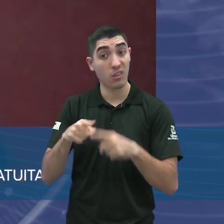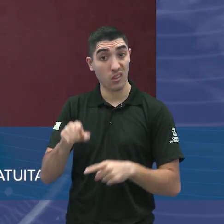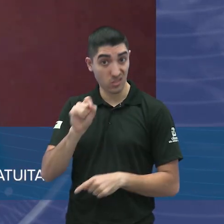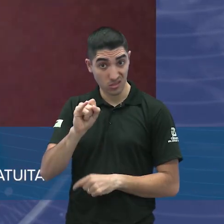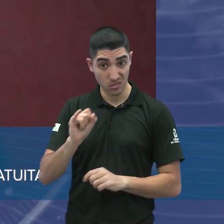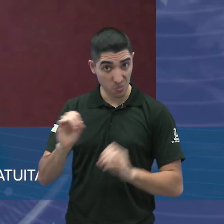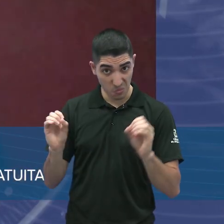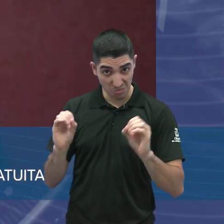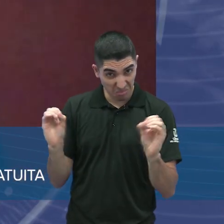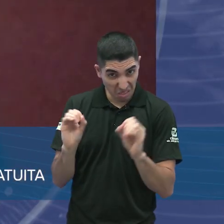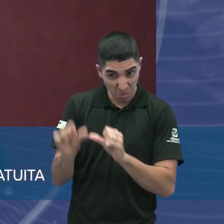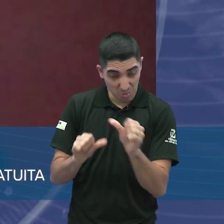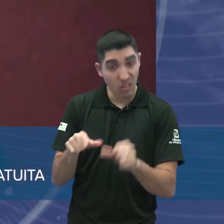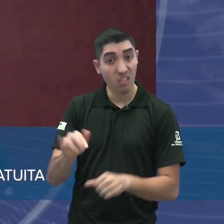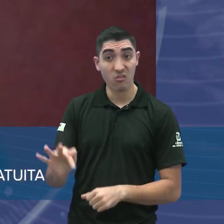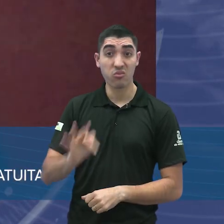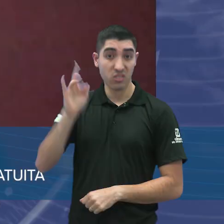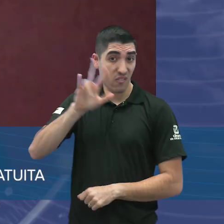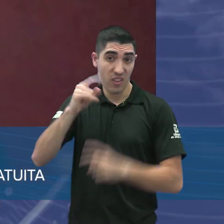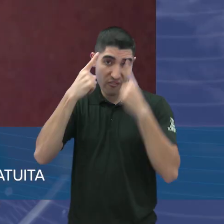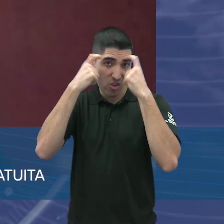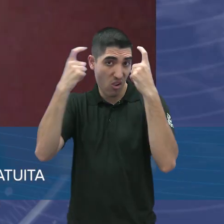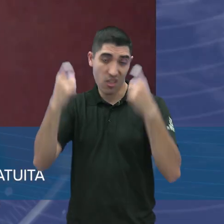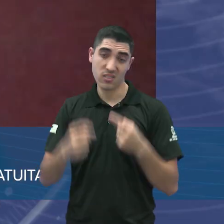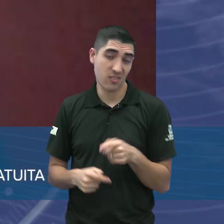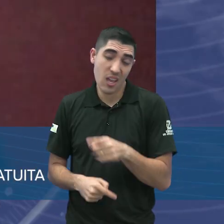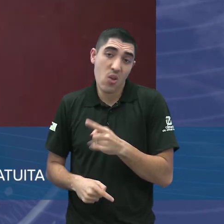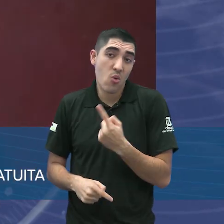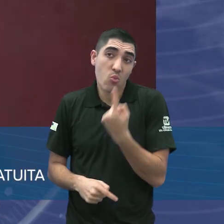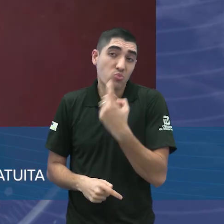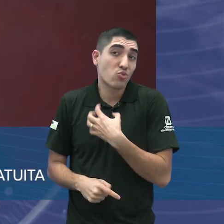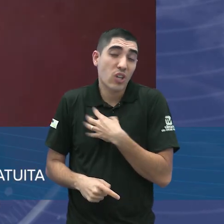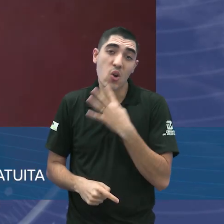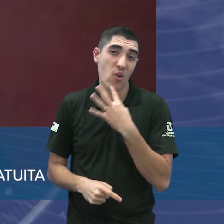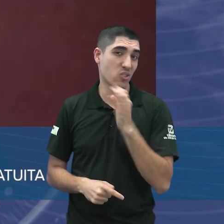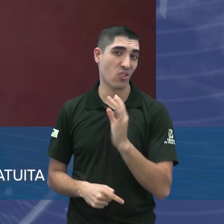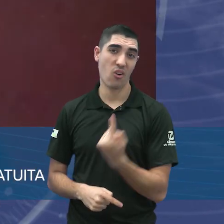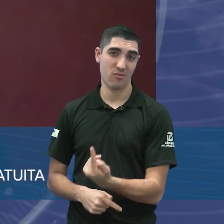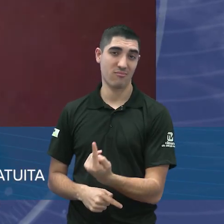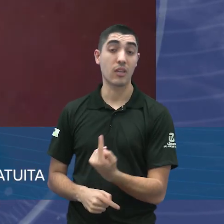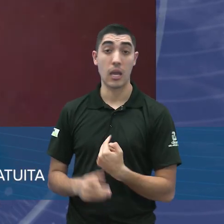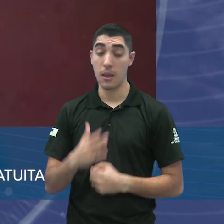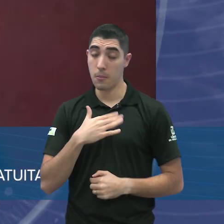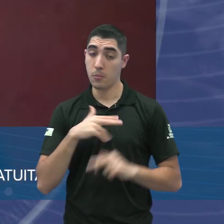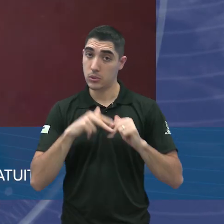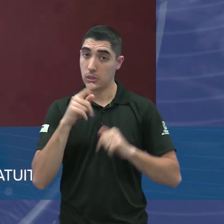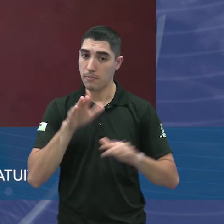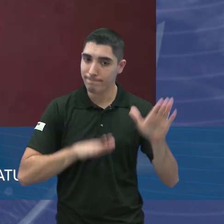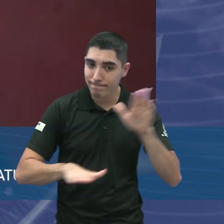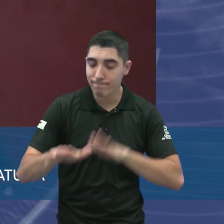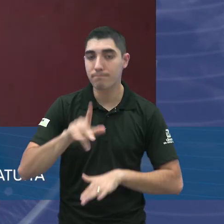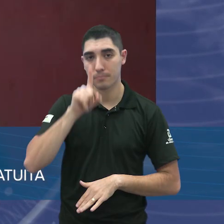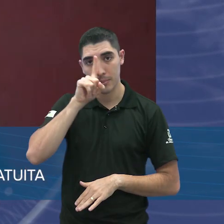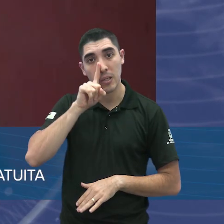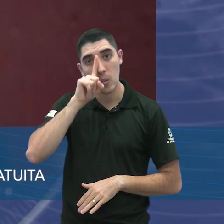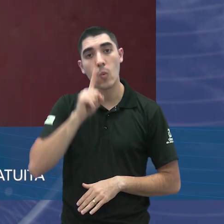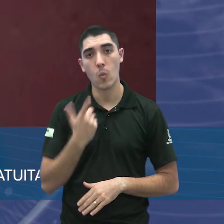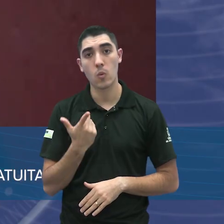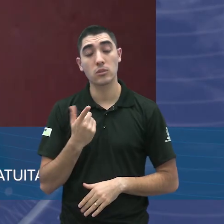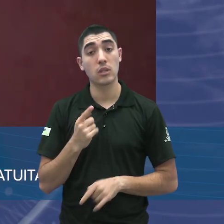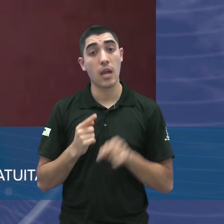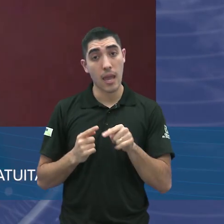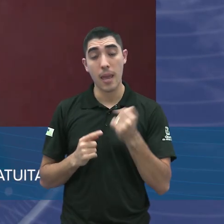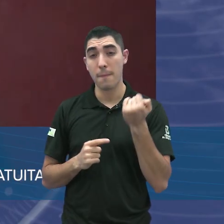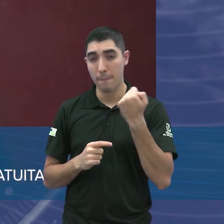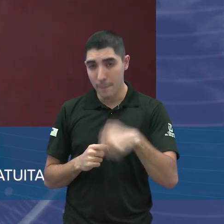eles se tornam homens violentos, que é a única linguagem que eles conhecem. Então, acho isso muito perigoso, acho